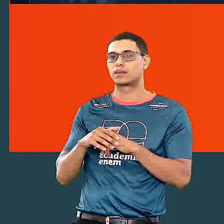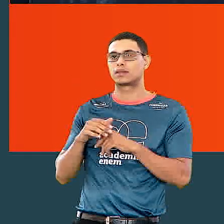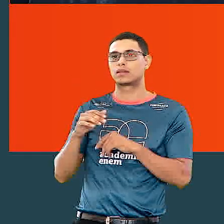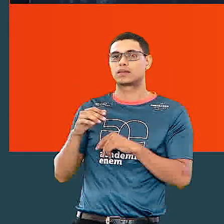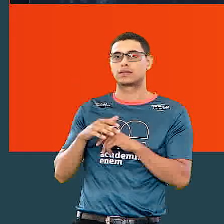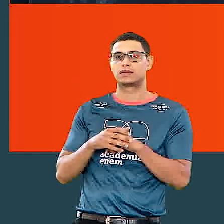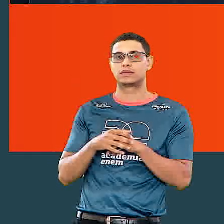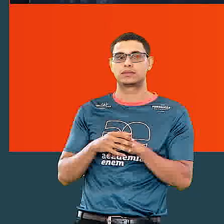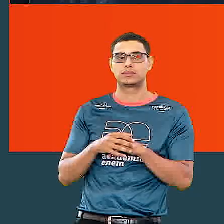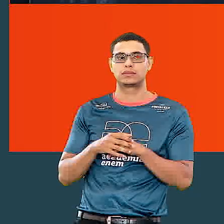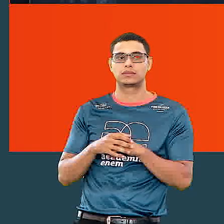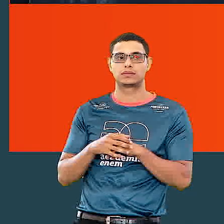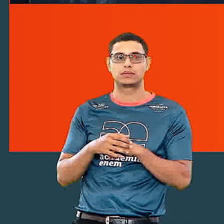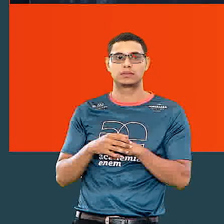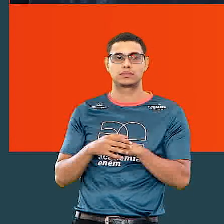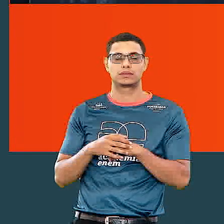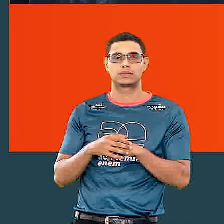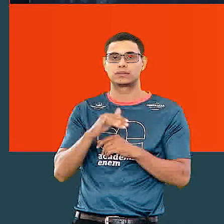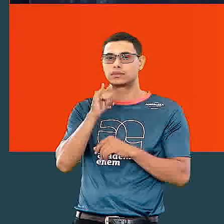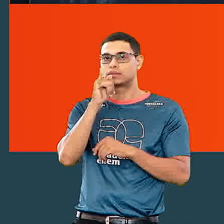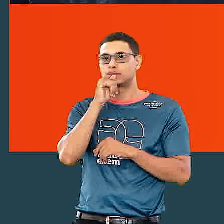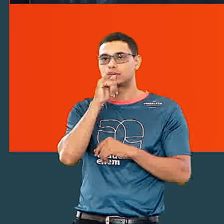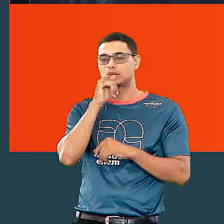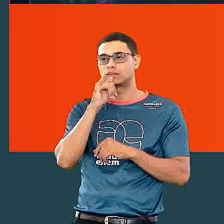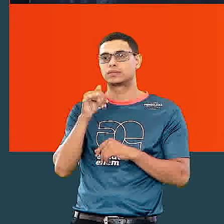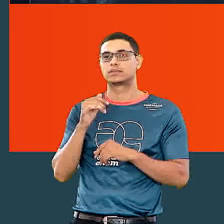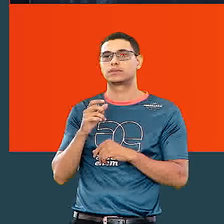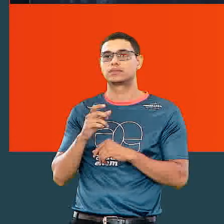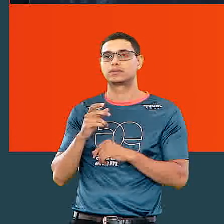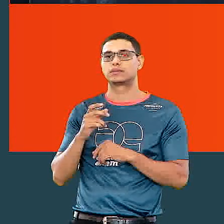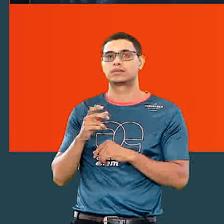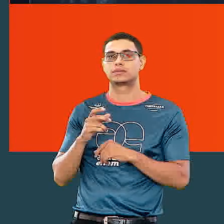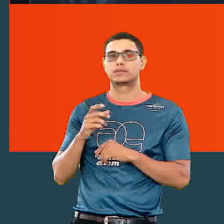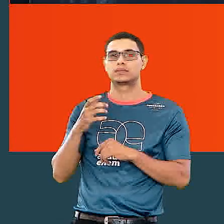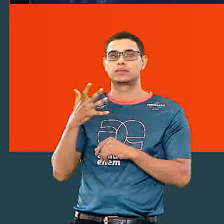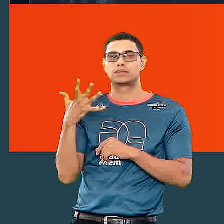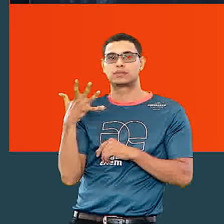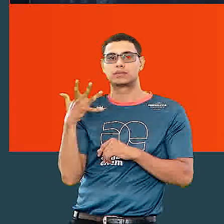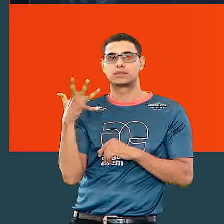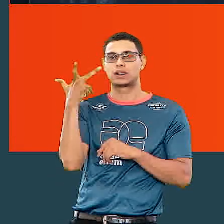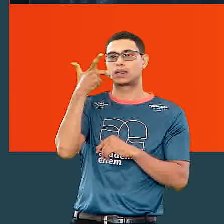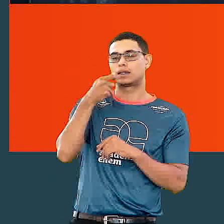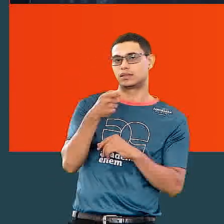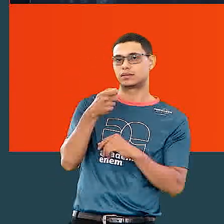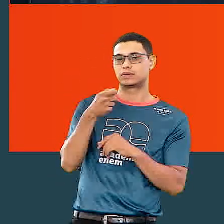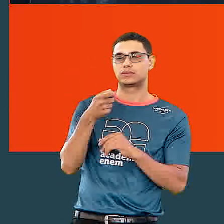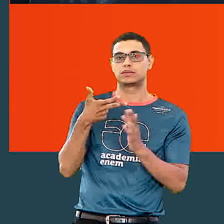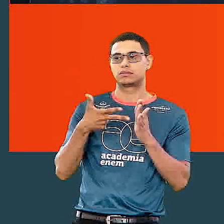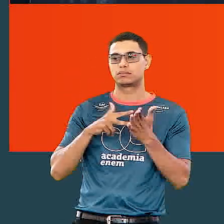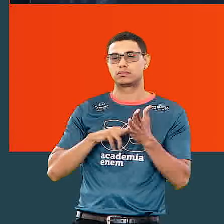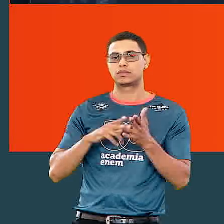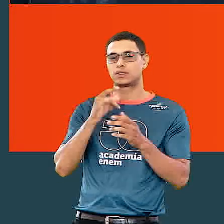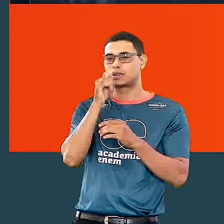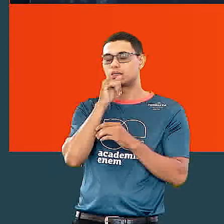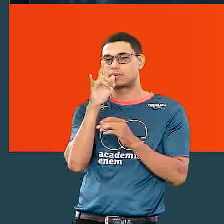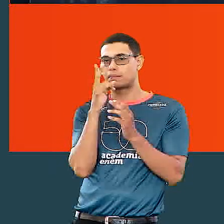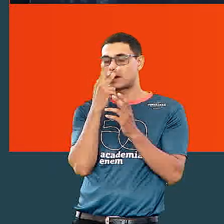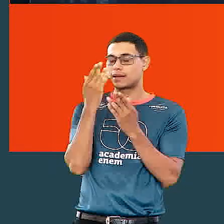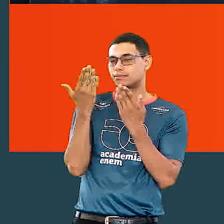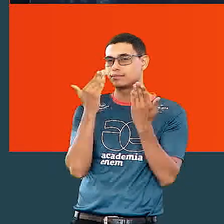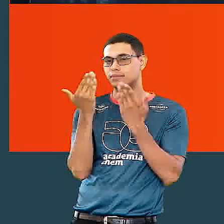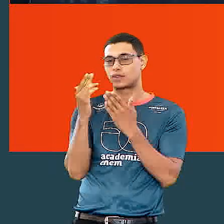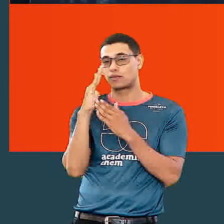que você deve ser uma pessoa linda por dentro. Porque ser feio por fora e feio por dentro, aí é uma desgraça completa. Vamos. Infere-se